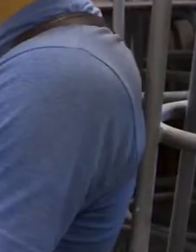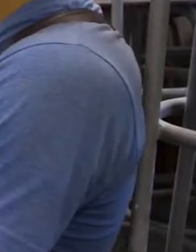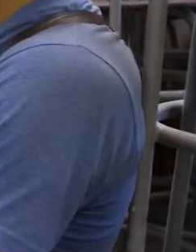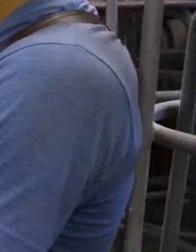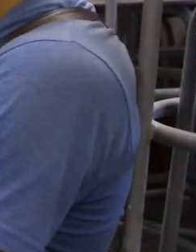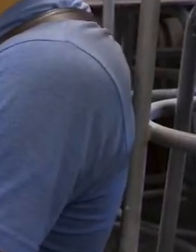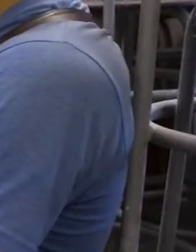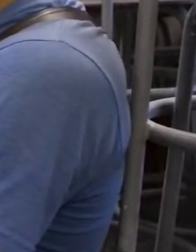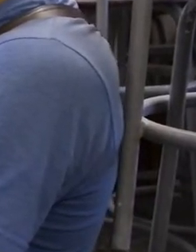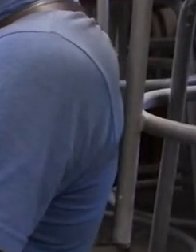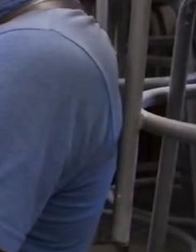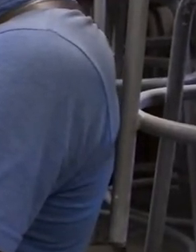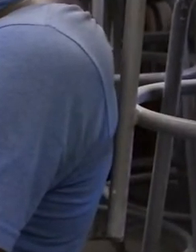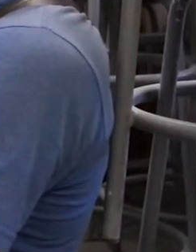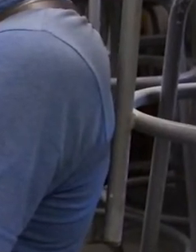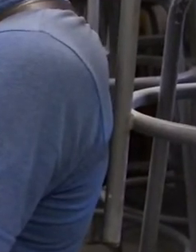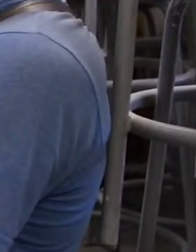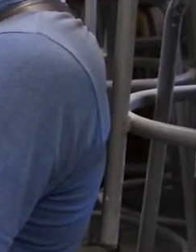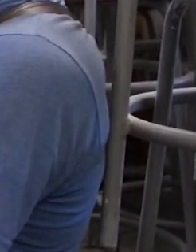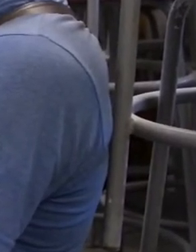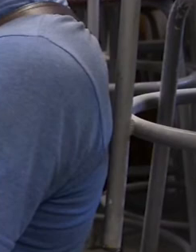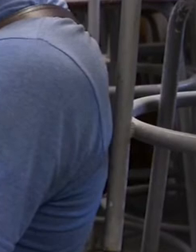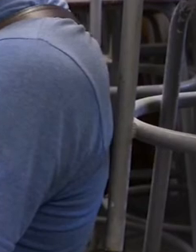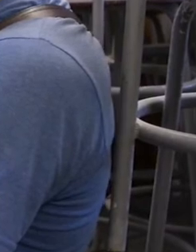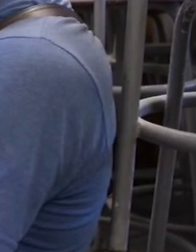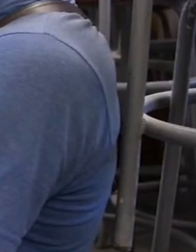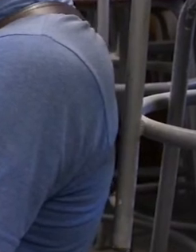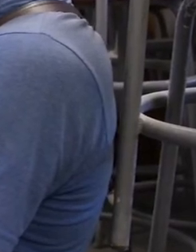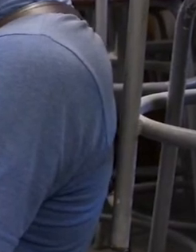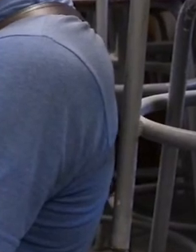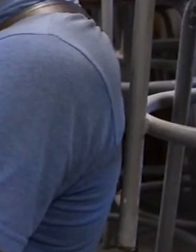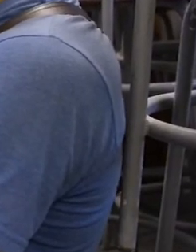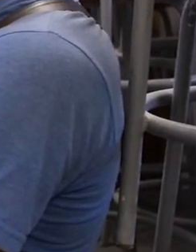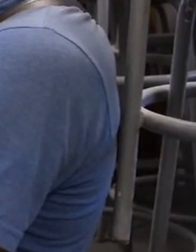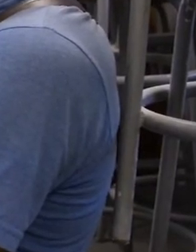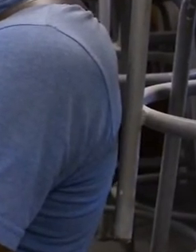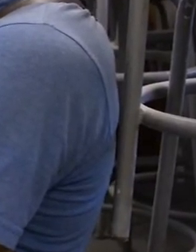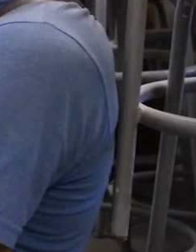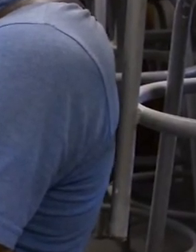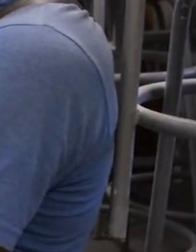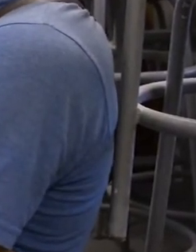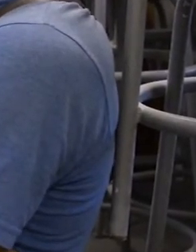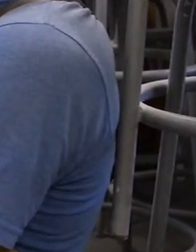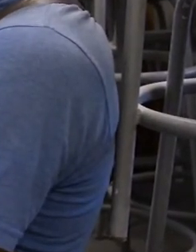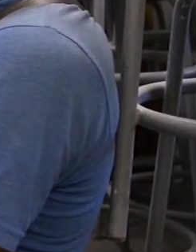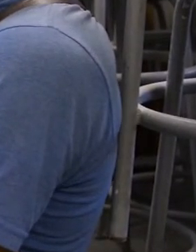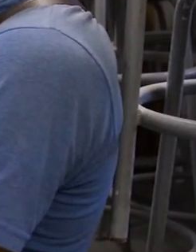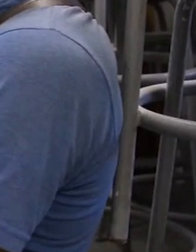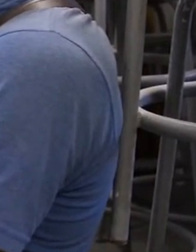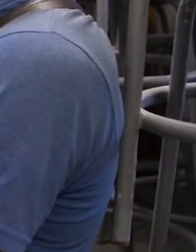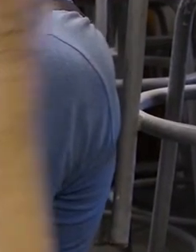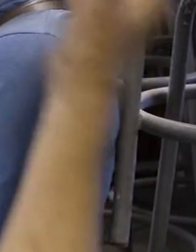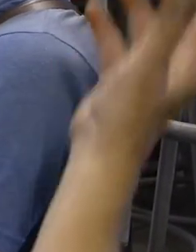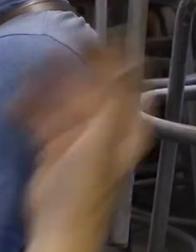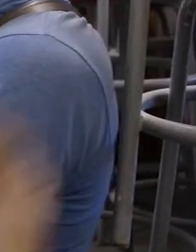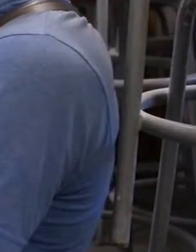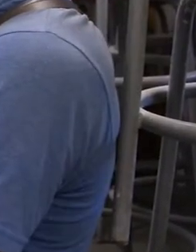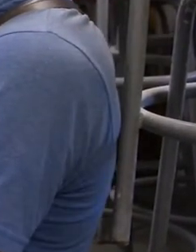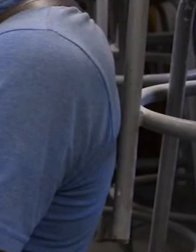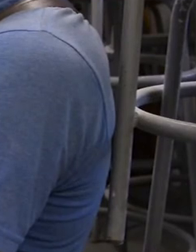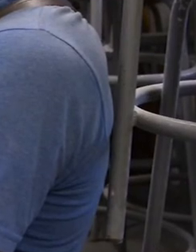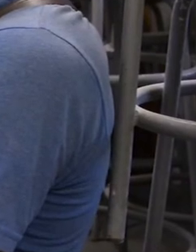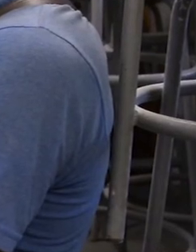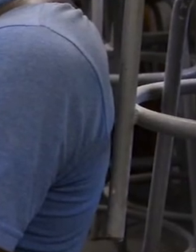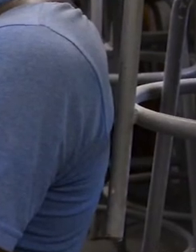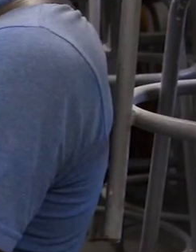pintura fresca na parede, você não pode estar inventando na parede, né? Porque senão depois não fecha o trabalho. Você